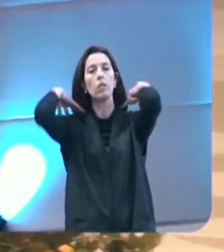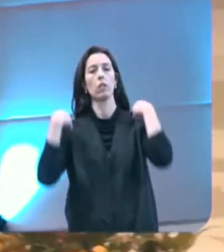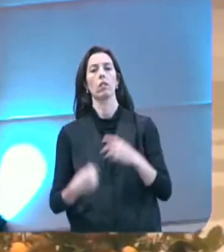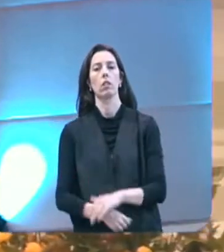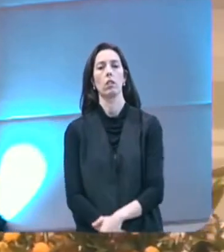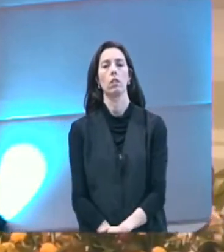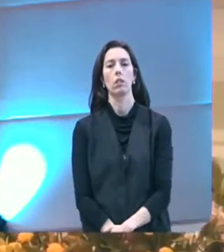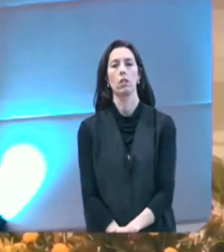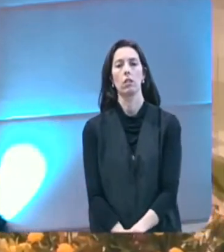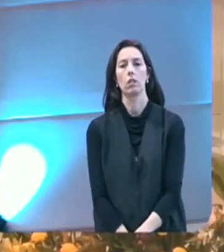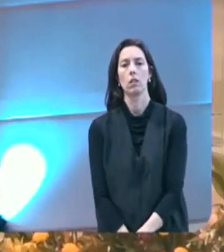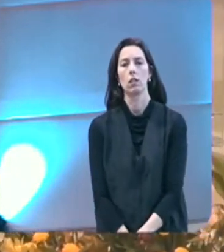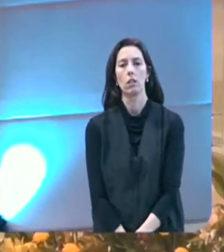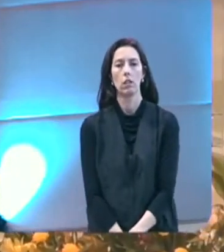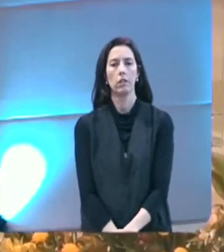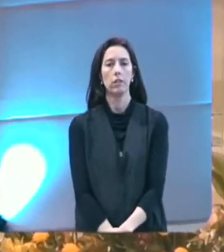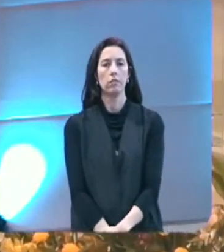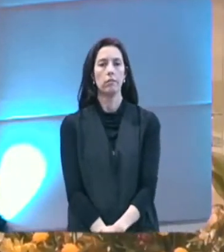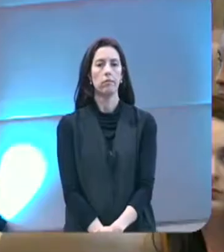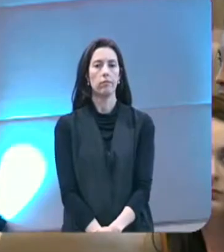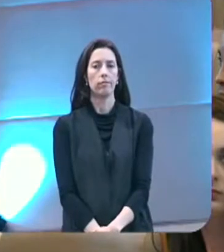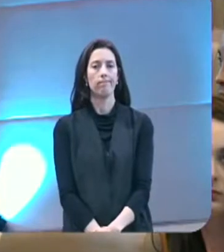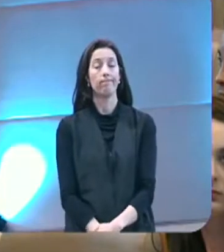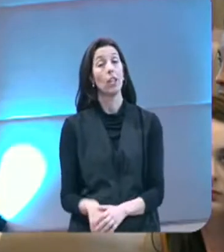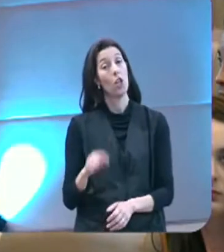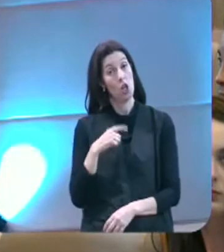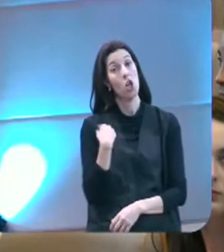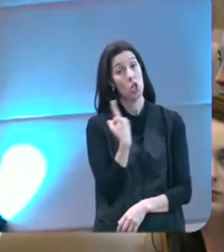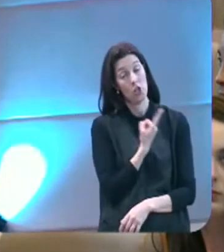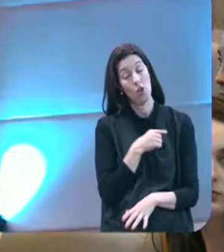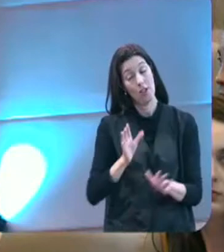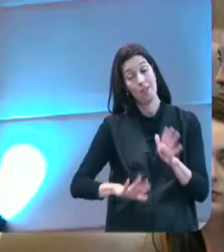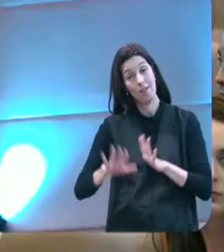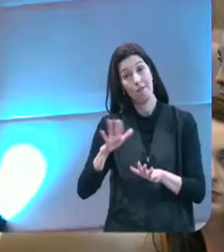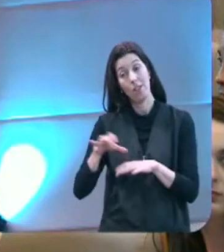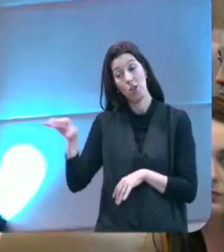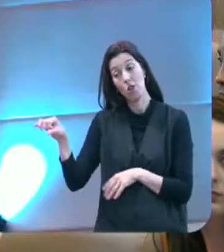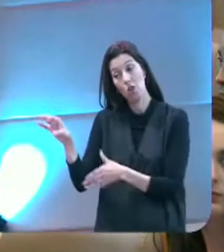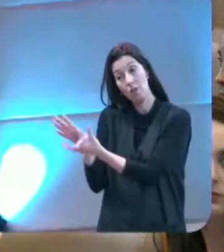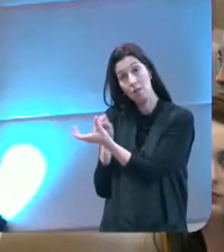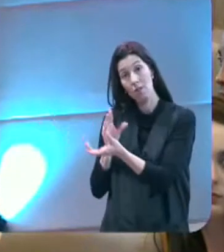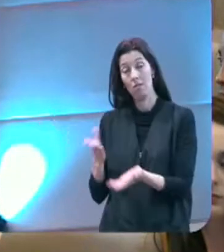e nós temos um pouquinho de leprosos. Ora vejam,